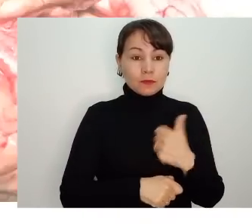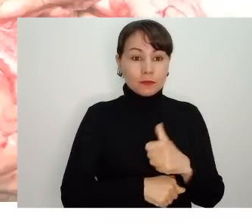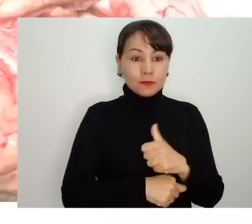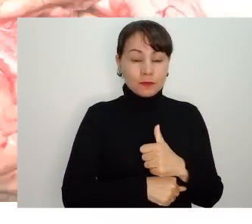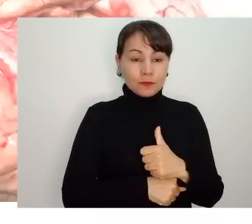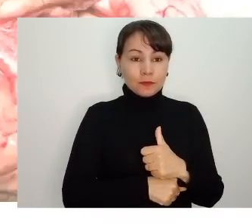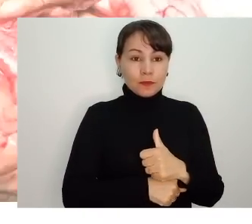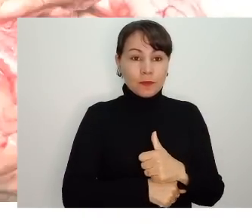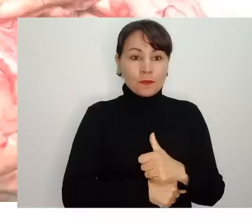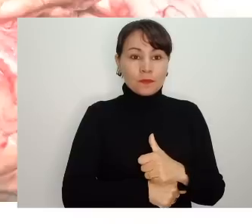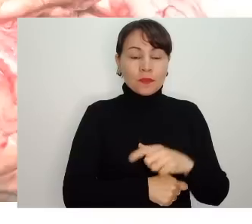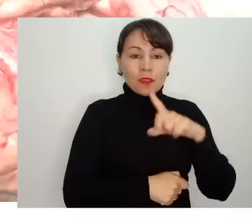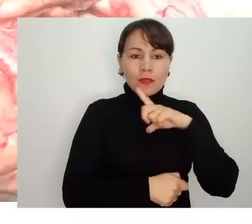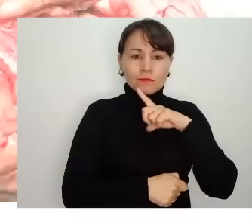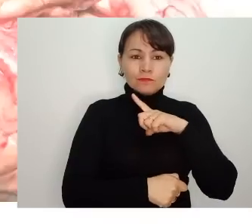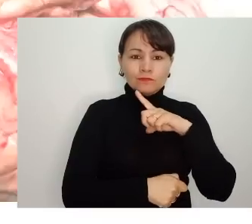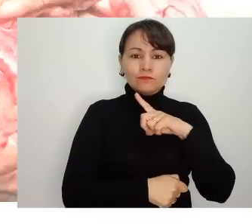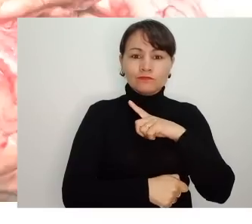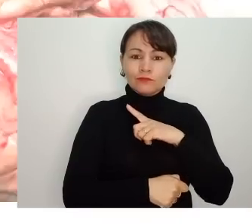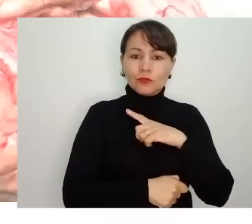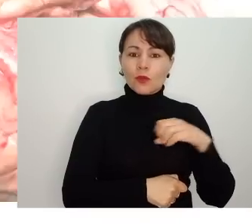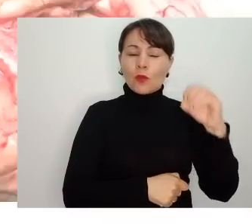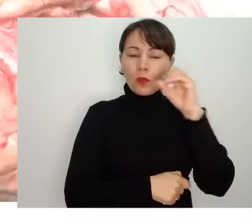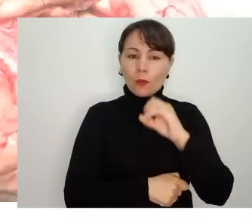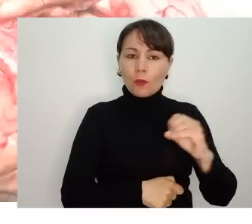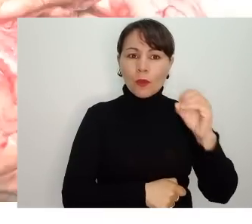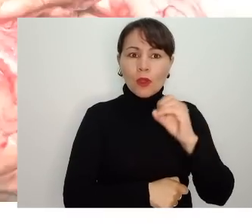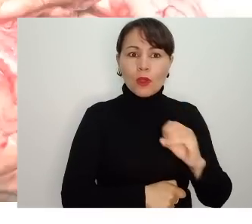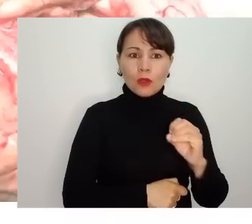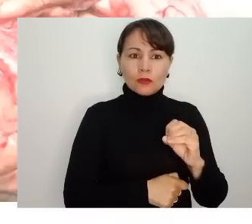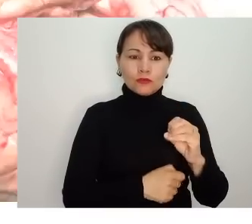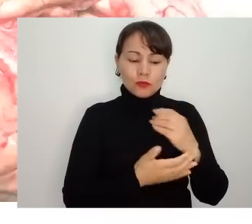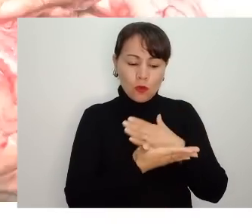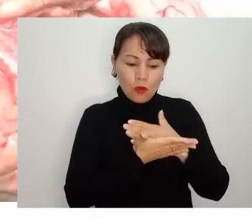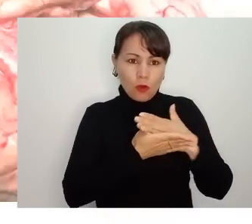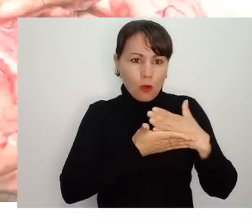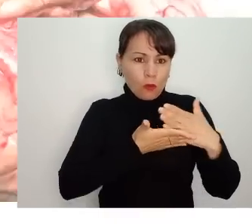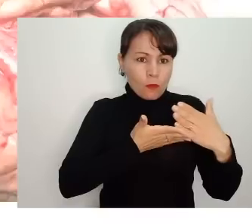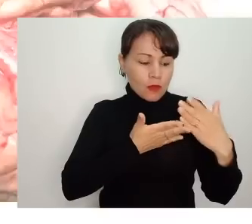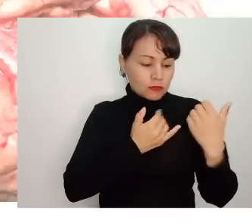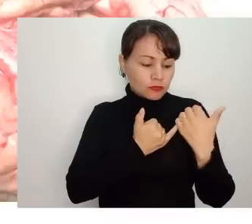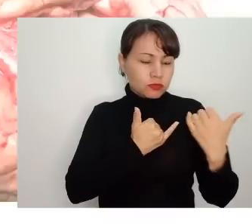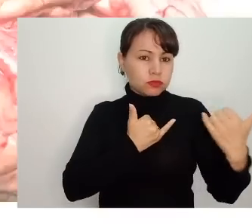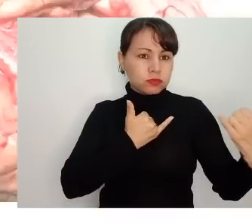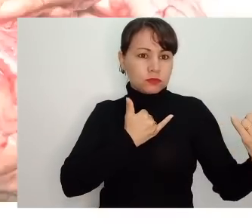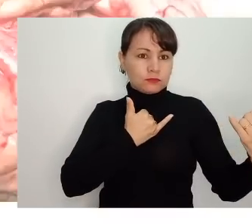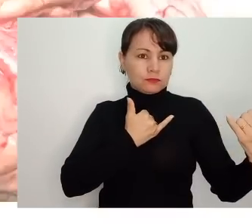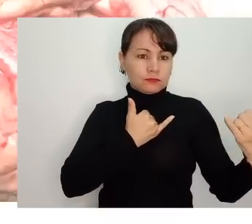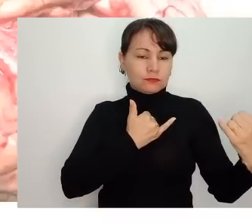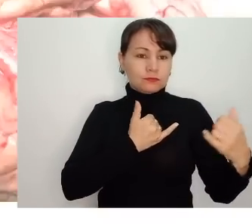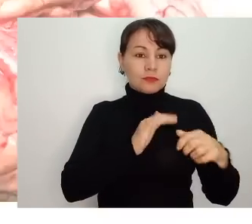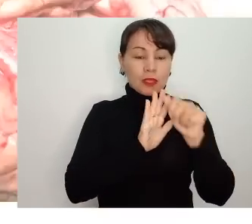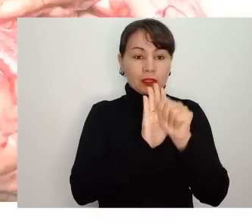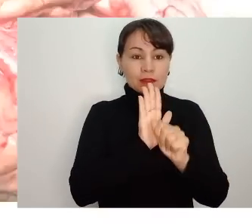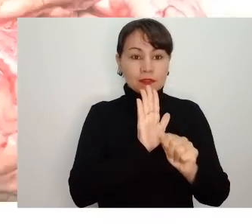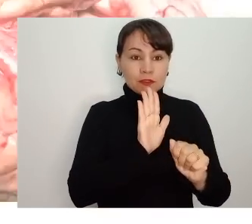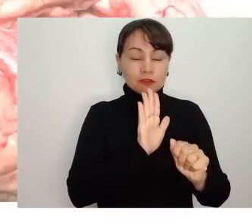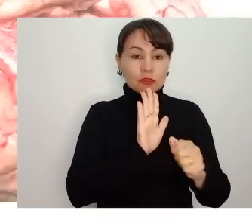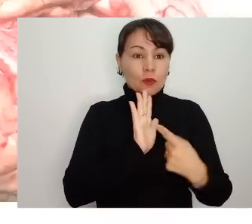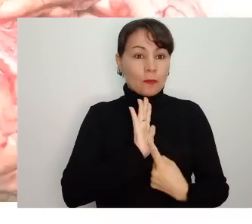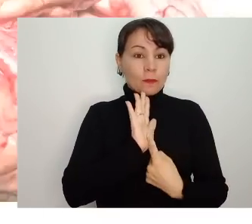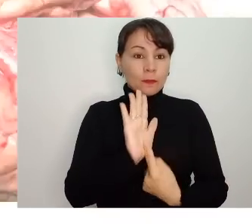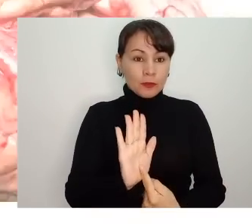precisa, primeiramente, ter uma ótima fonte energética. Esse artigo aqui